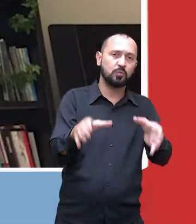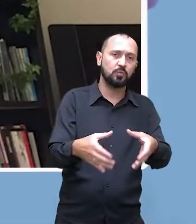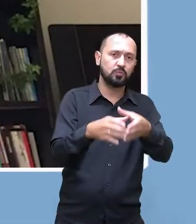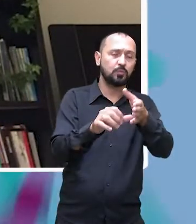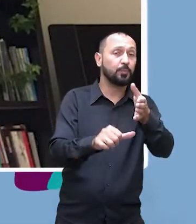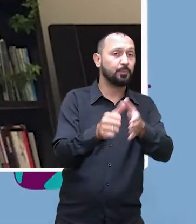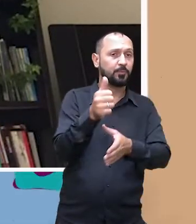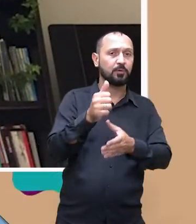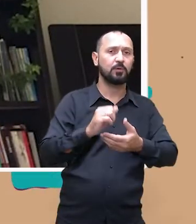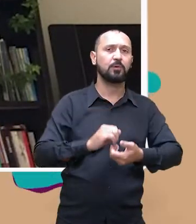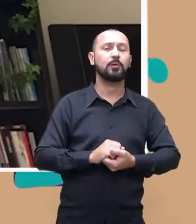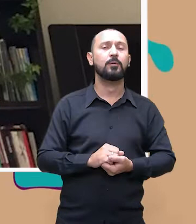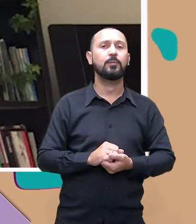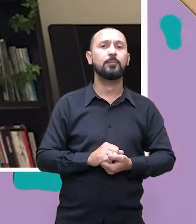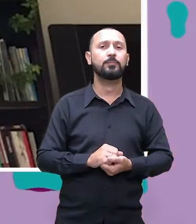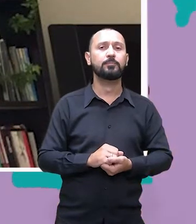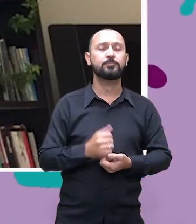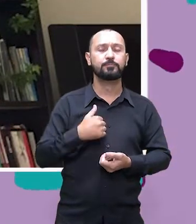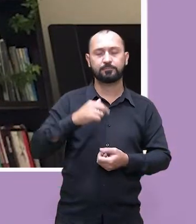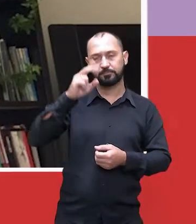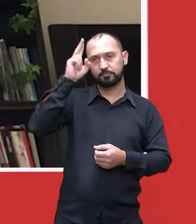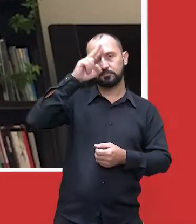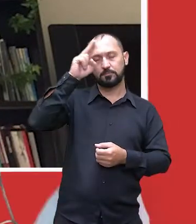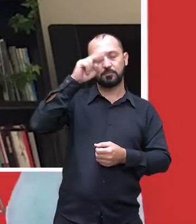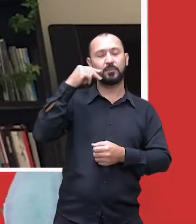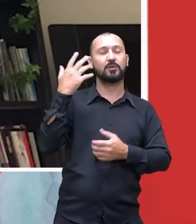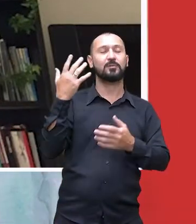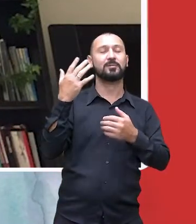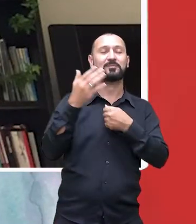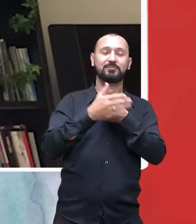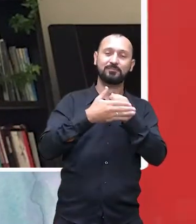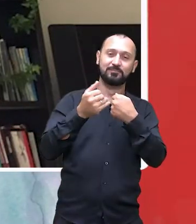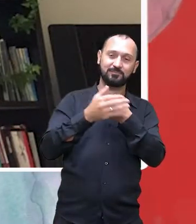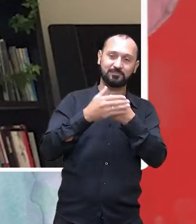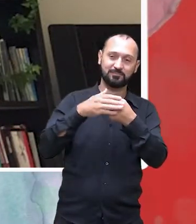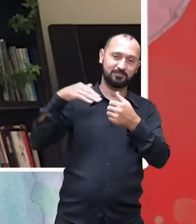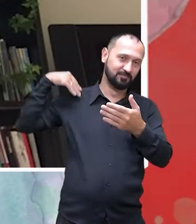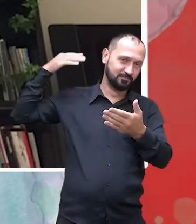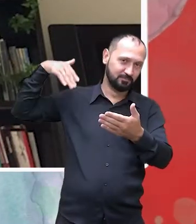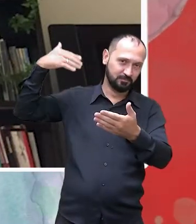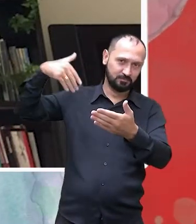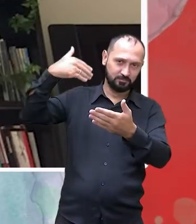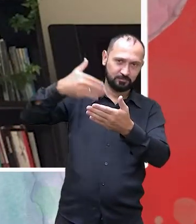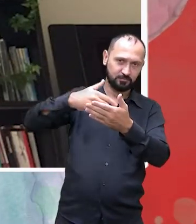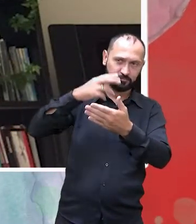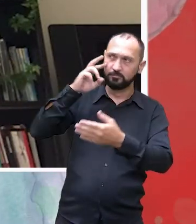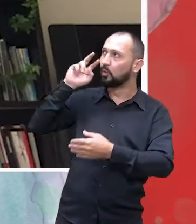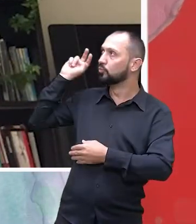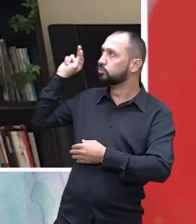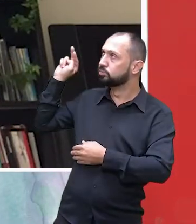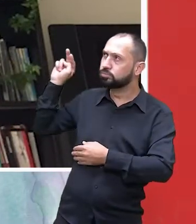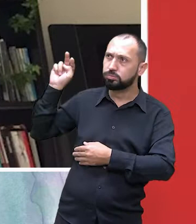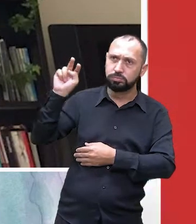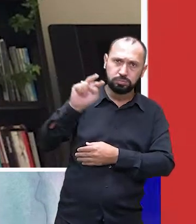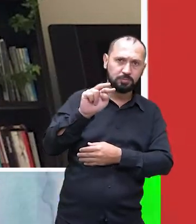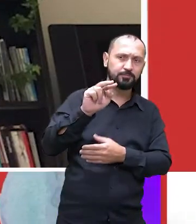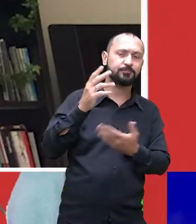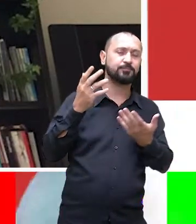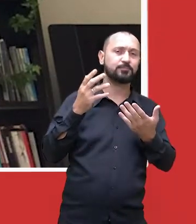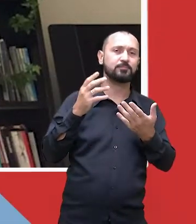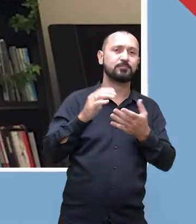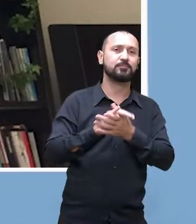do Grupo Ginga. Então eu me lembro com muito carinho dessa trajetória, acompanhei a trajetória da